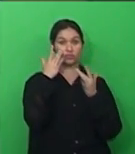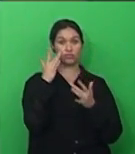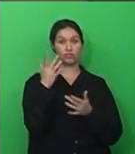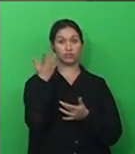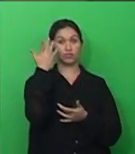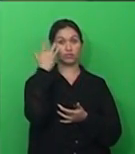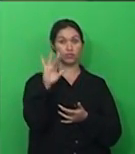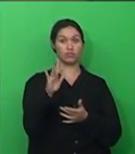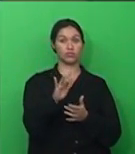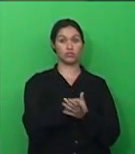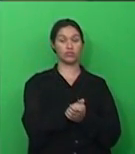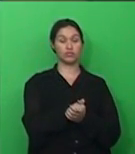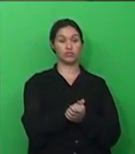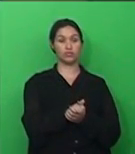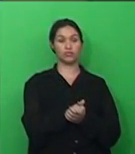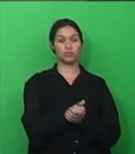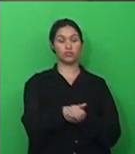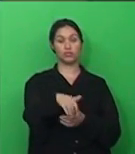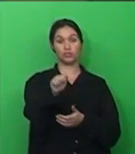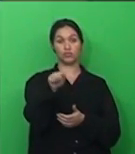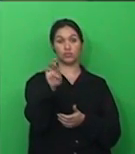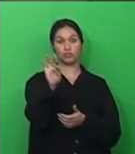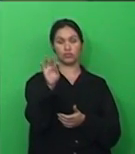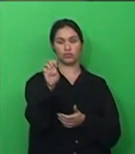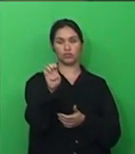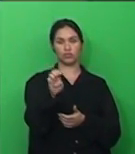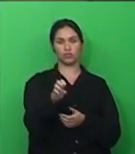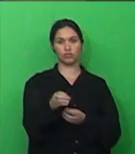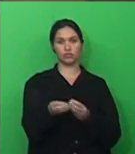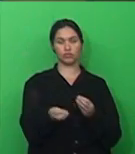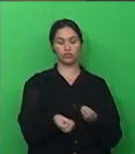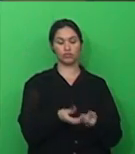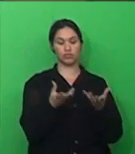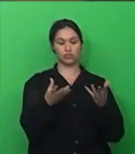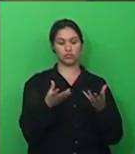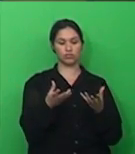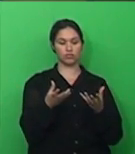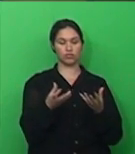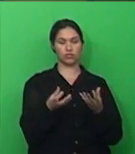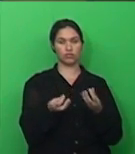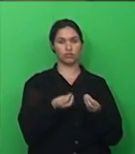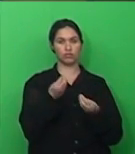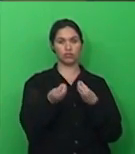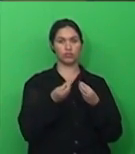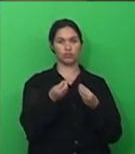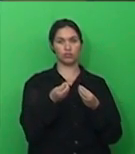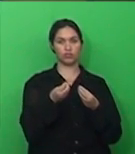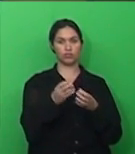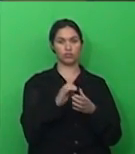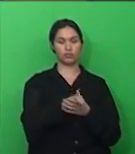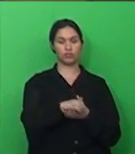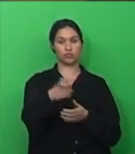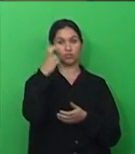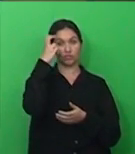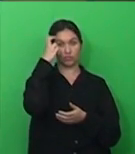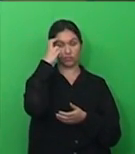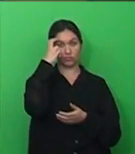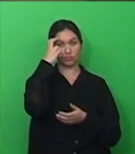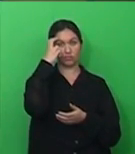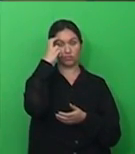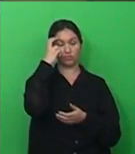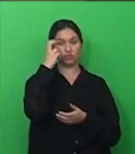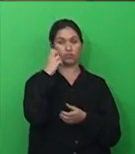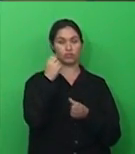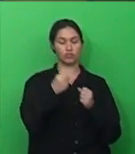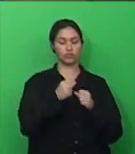arte. Né? Então, assim, o quanto que a cultura pode transformar o ser humano, né? O quanto que a cultura